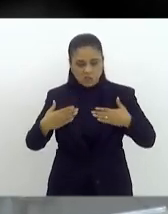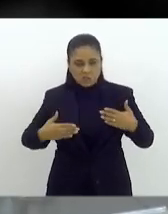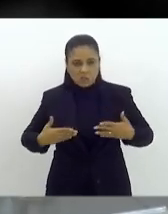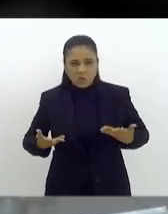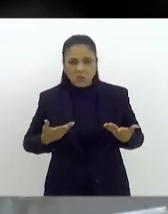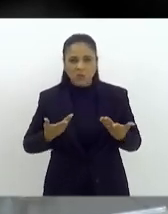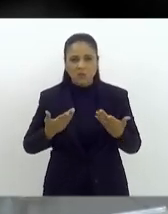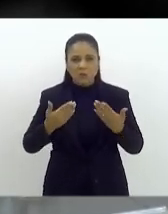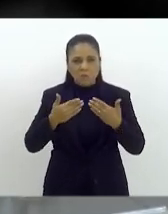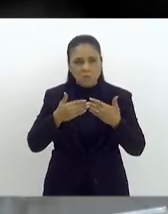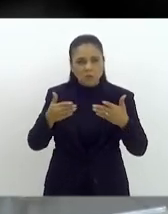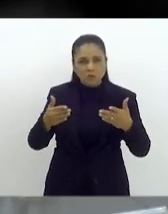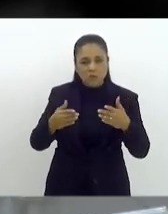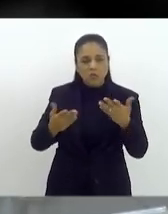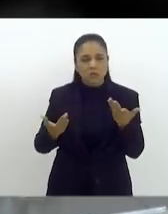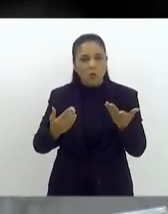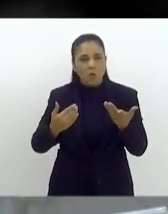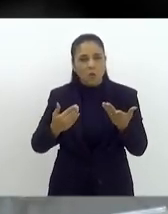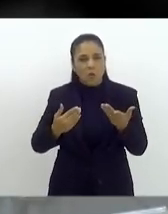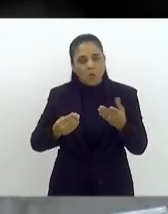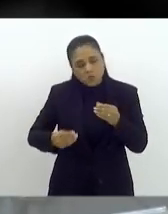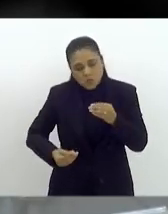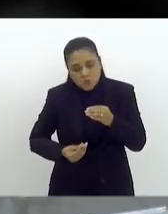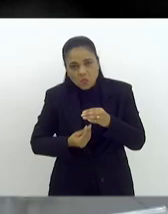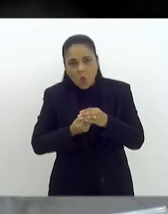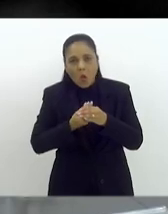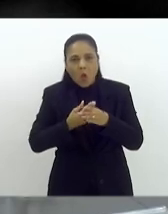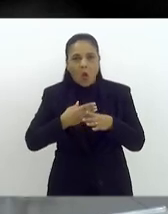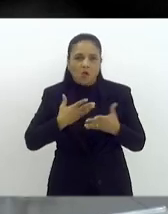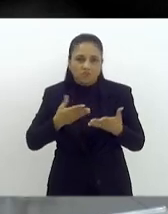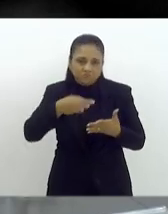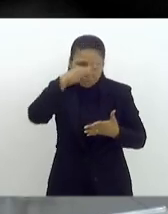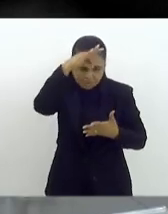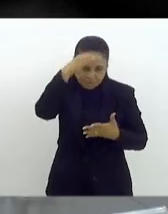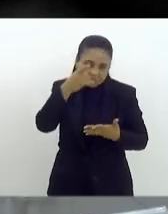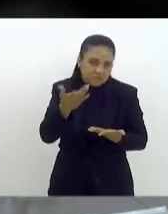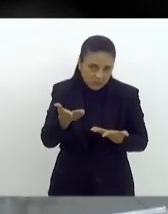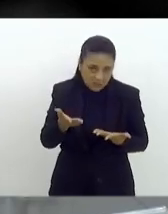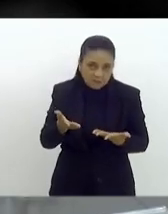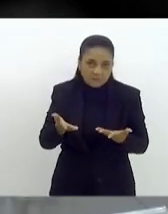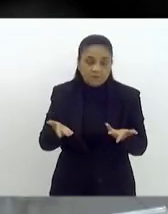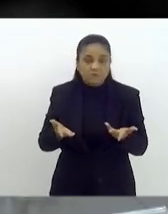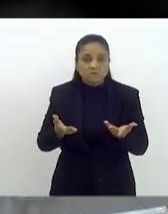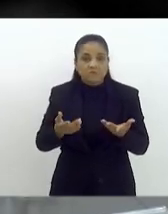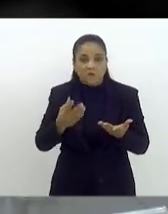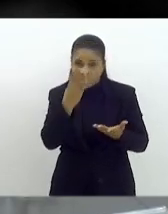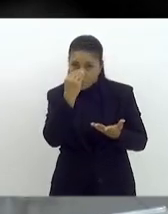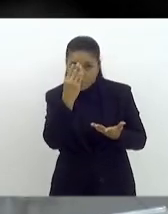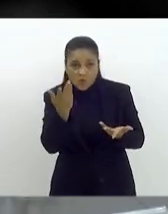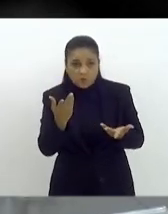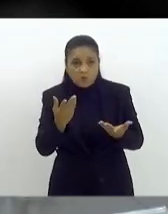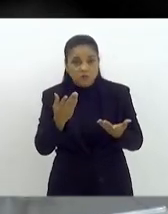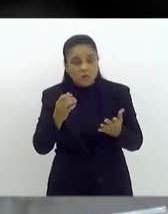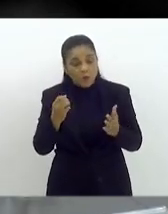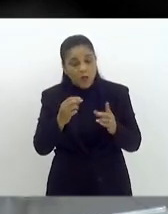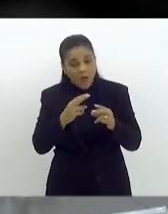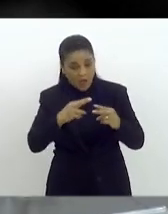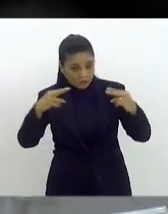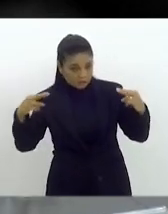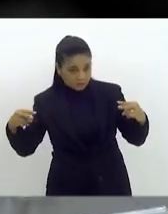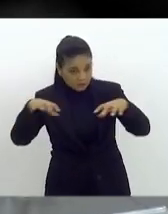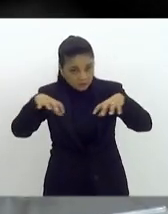introduzindo Algum objeto né no seu órgão genital Então nesse sentido a gente vai ter embora a distância certamente um impacto